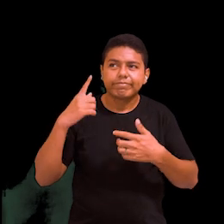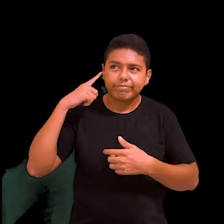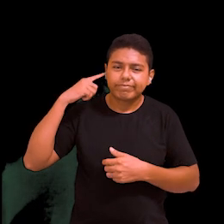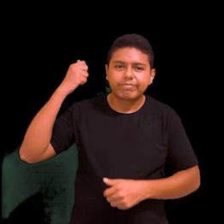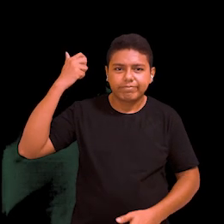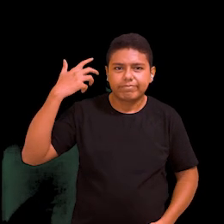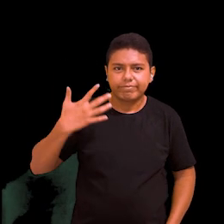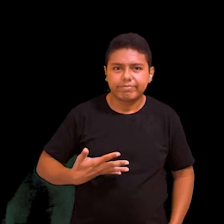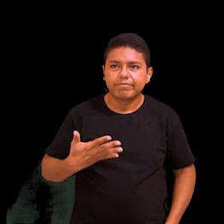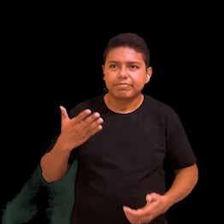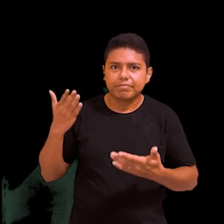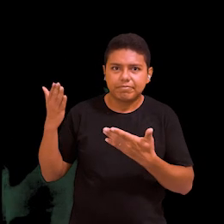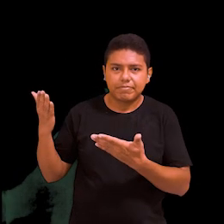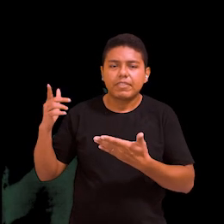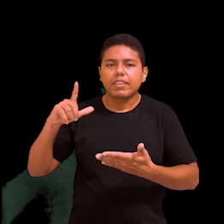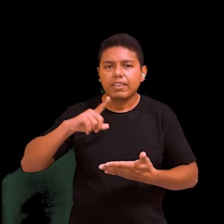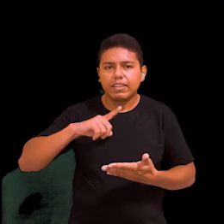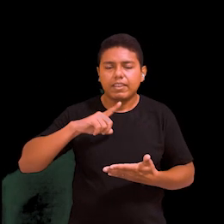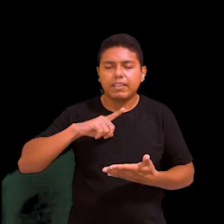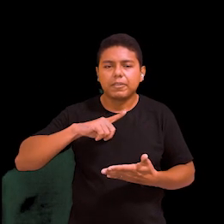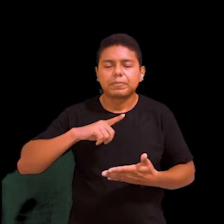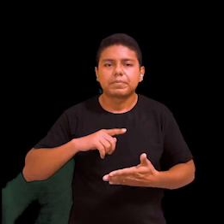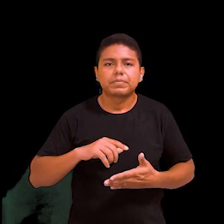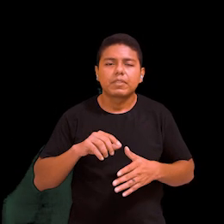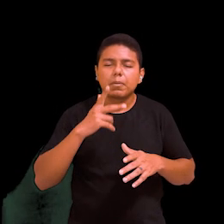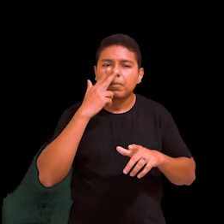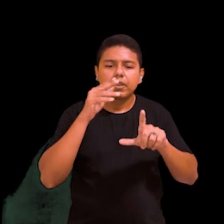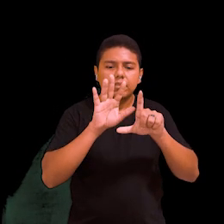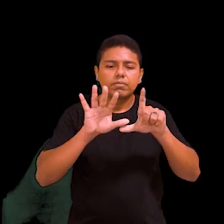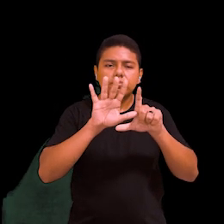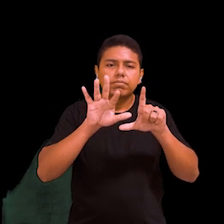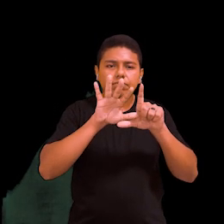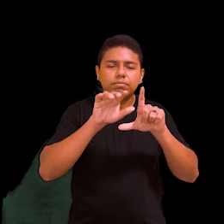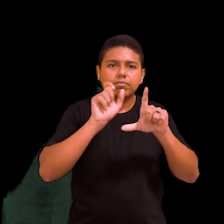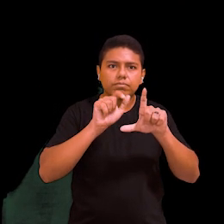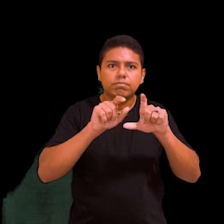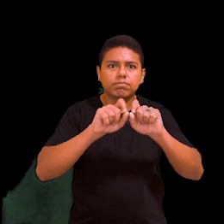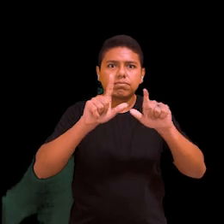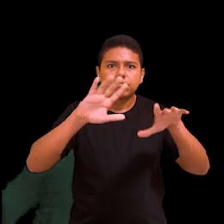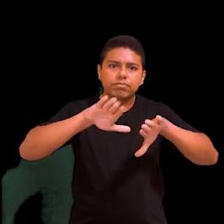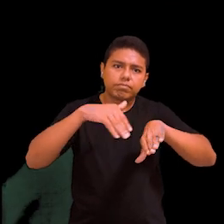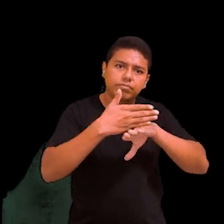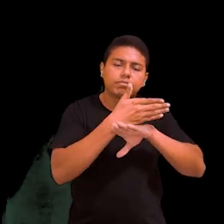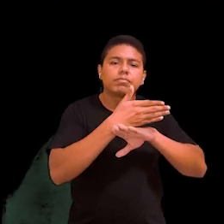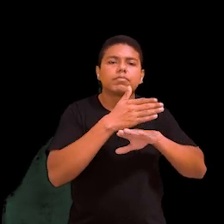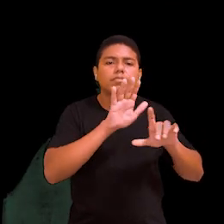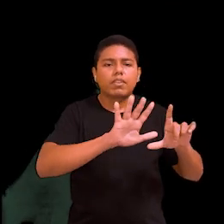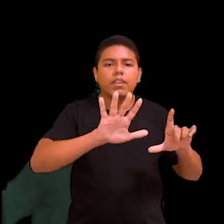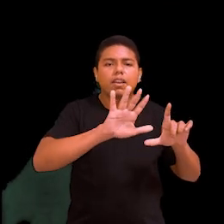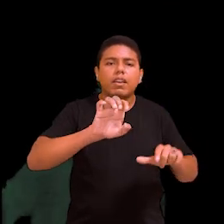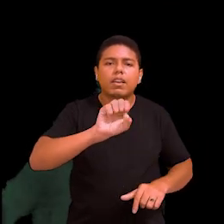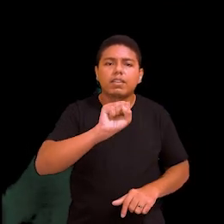apresentação e, por fim, um slide que traz no seu canto inferior à direita da tela um QR Code